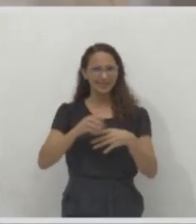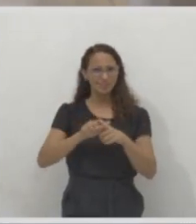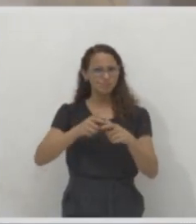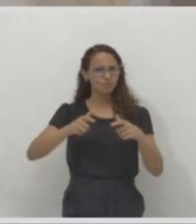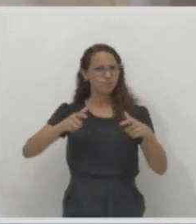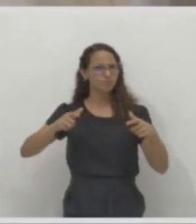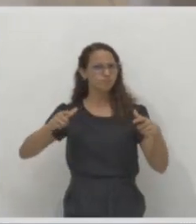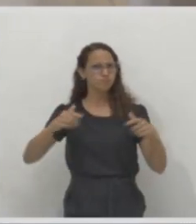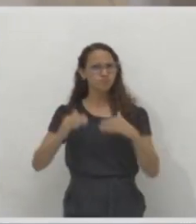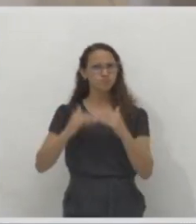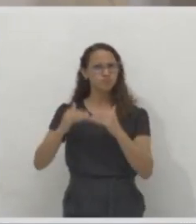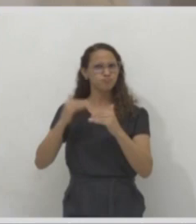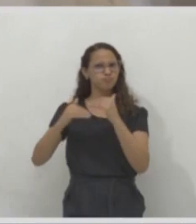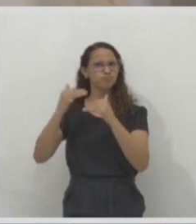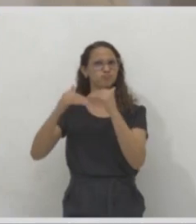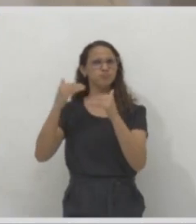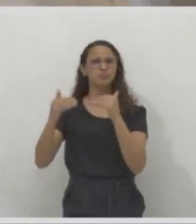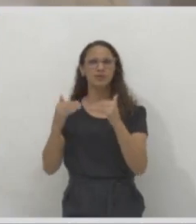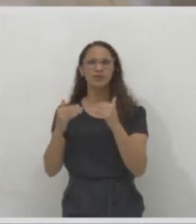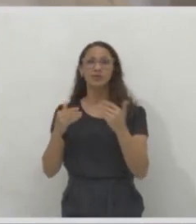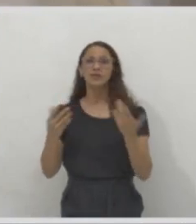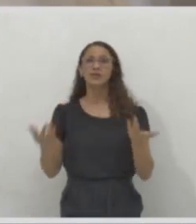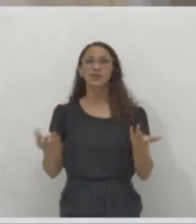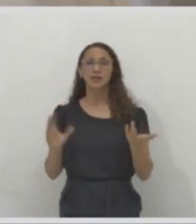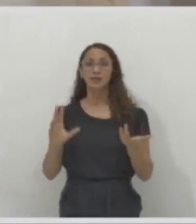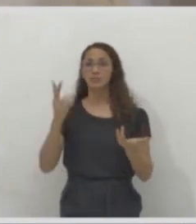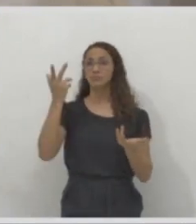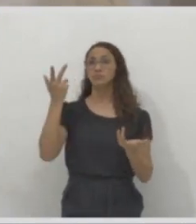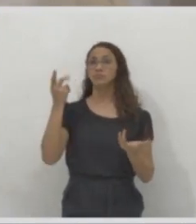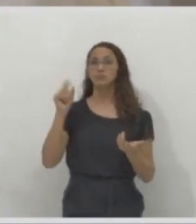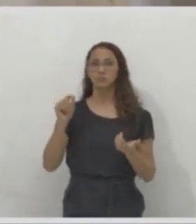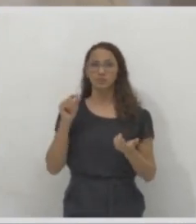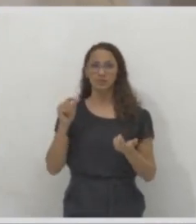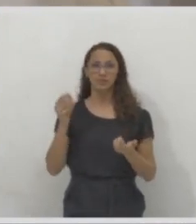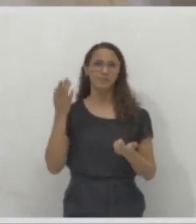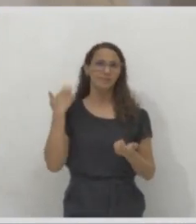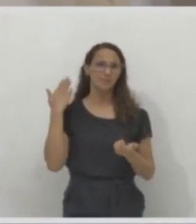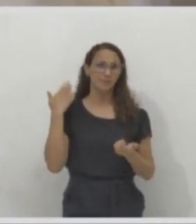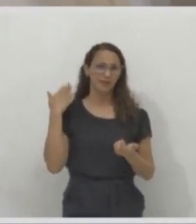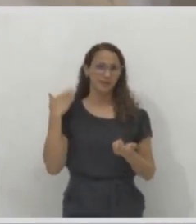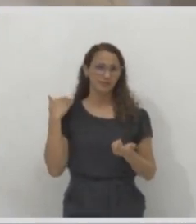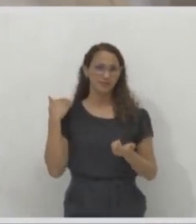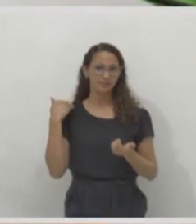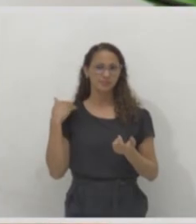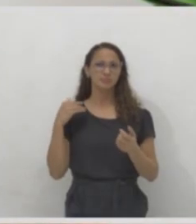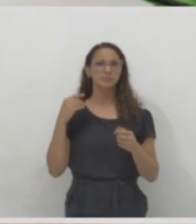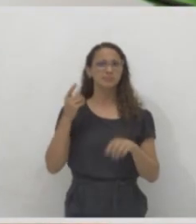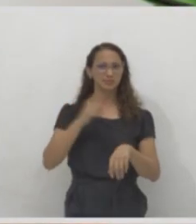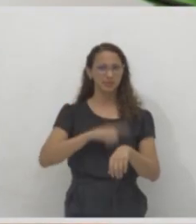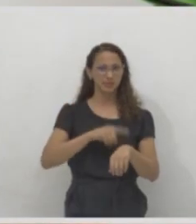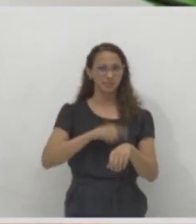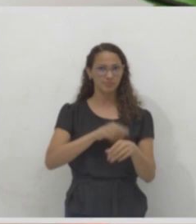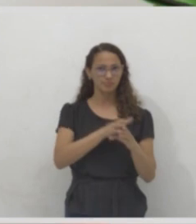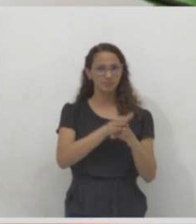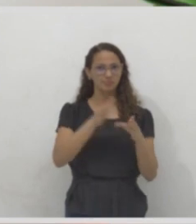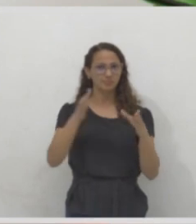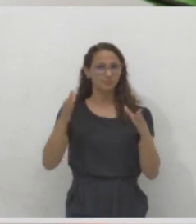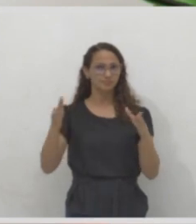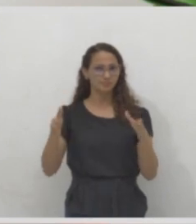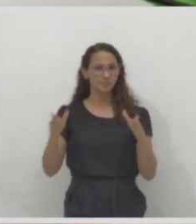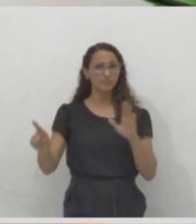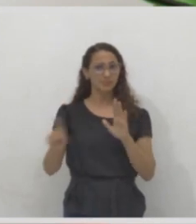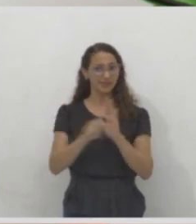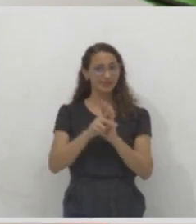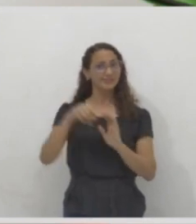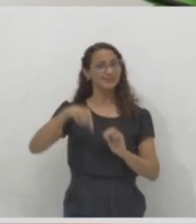e impactos na região em que vive. Então, no nosso caso, a gente vai tratar de um período muito nosso, tá? Muito ímpar